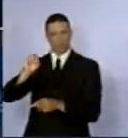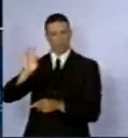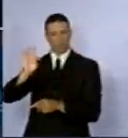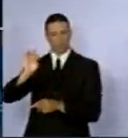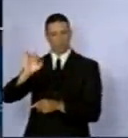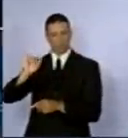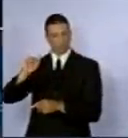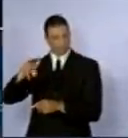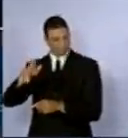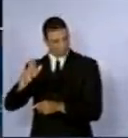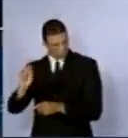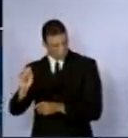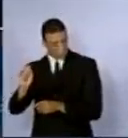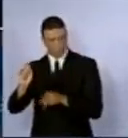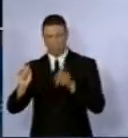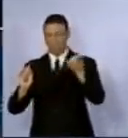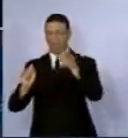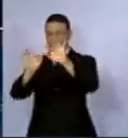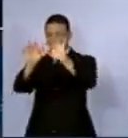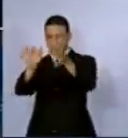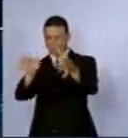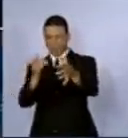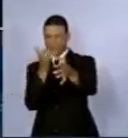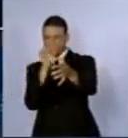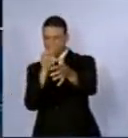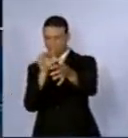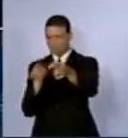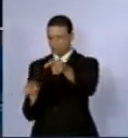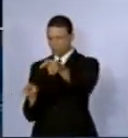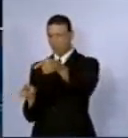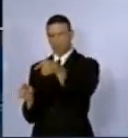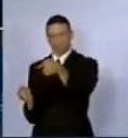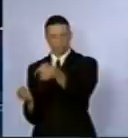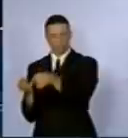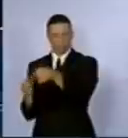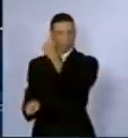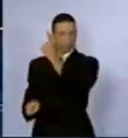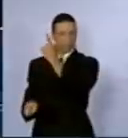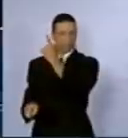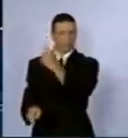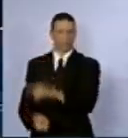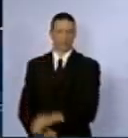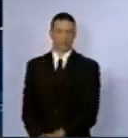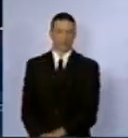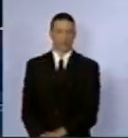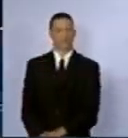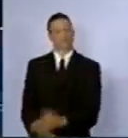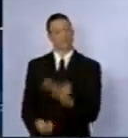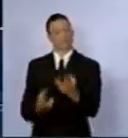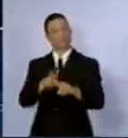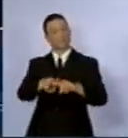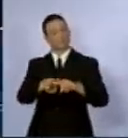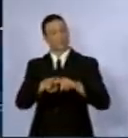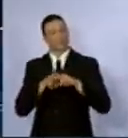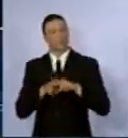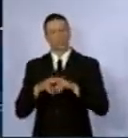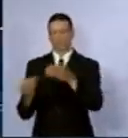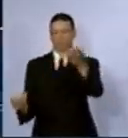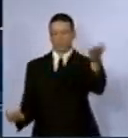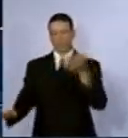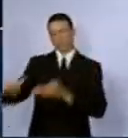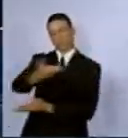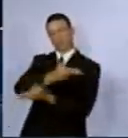e vimos como ela reage ao campo. E nós encontramos que parte disso É graças à interação com os